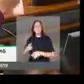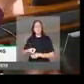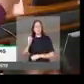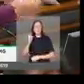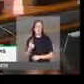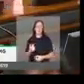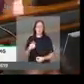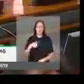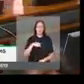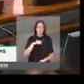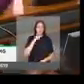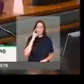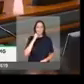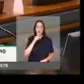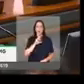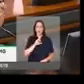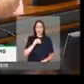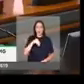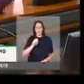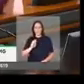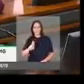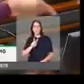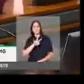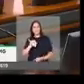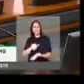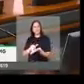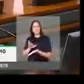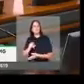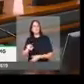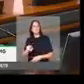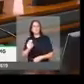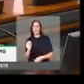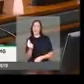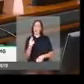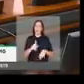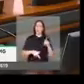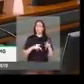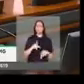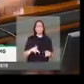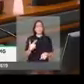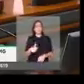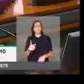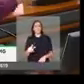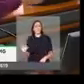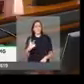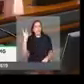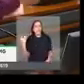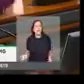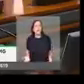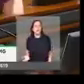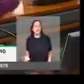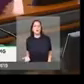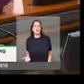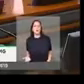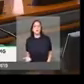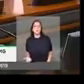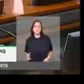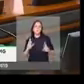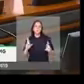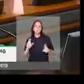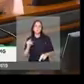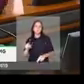o governador romeu zema vai demitir vai demitir ou então o povo não tem mais voz neste país e que seja um ato que